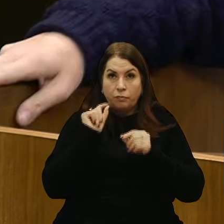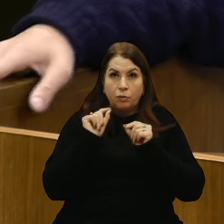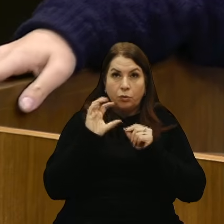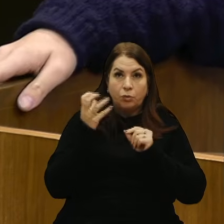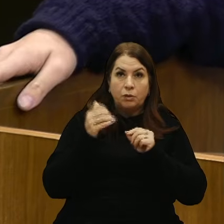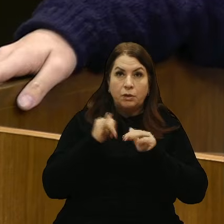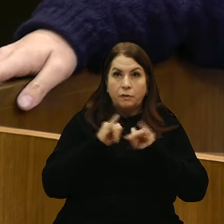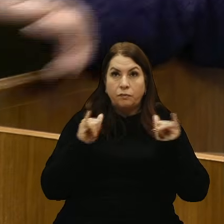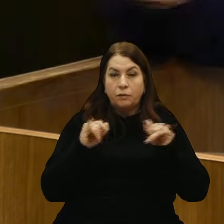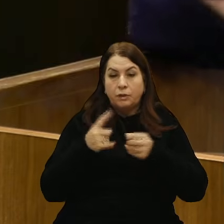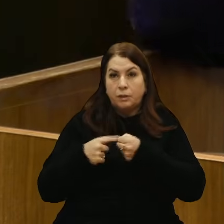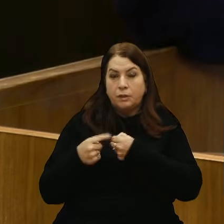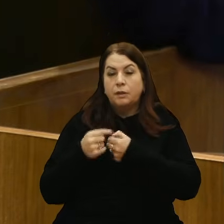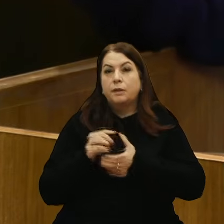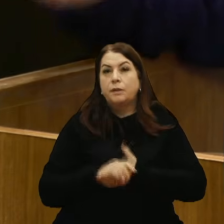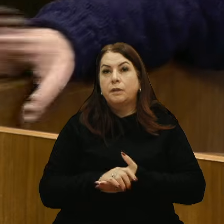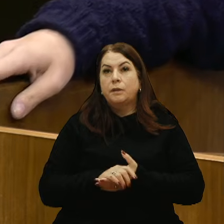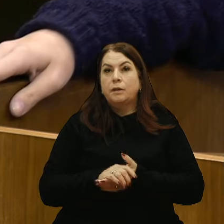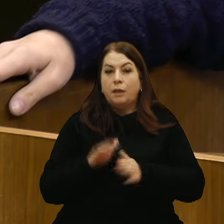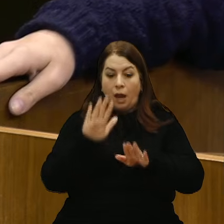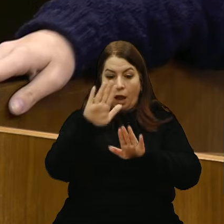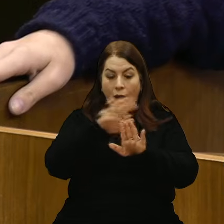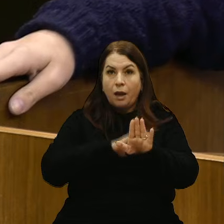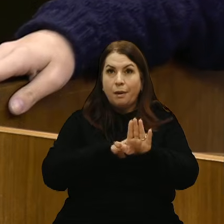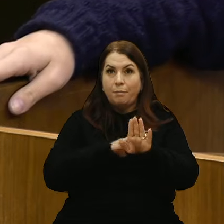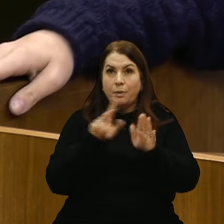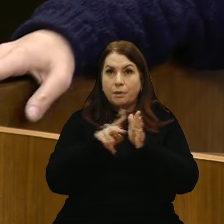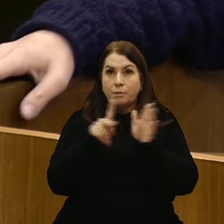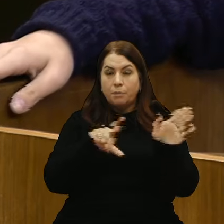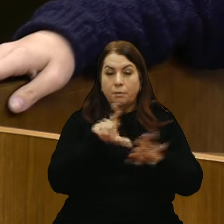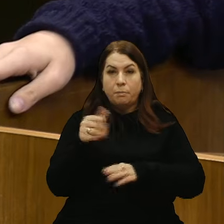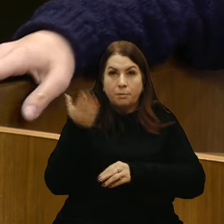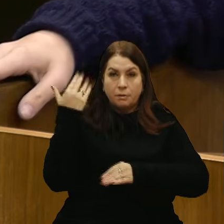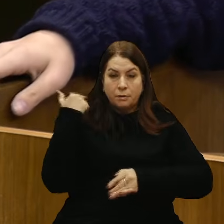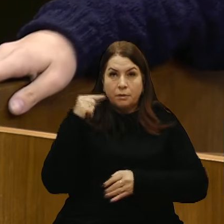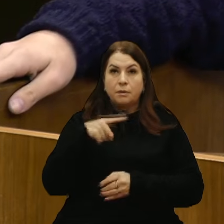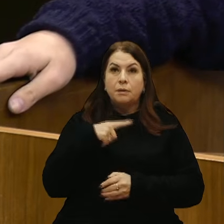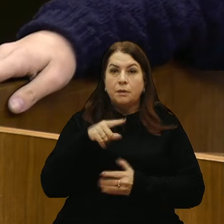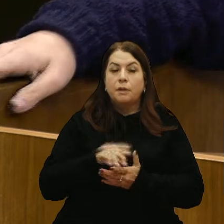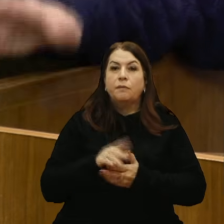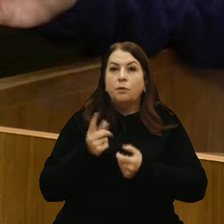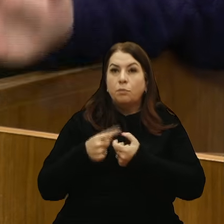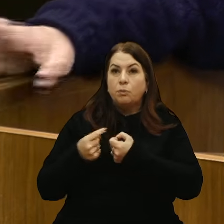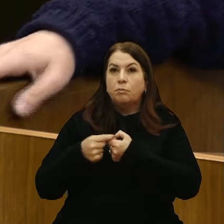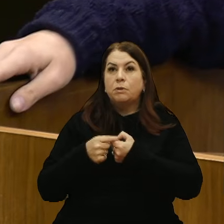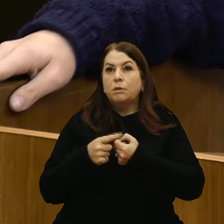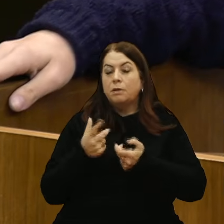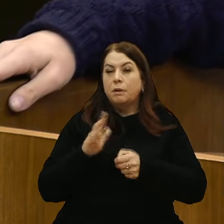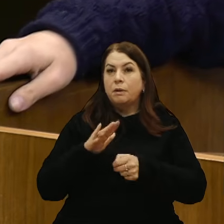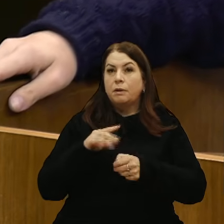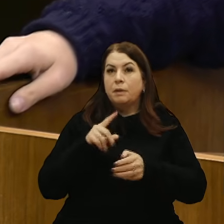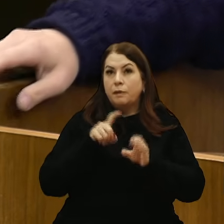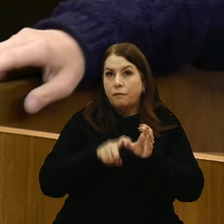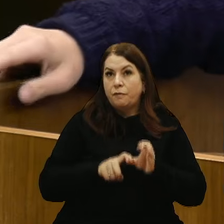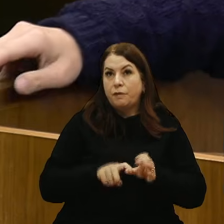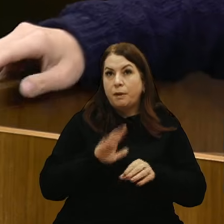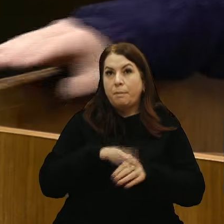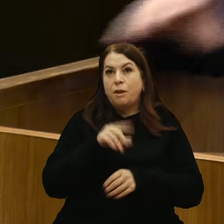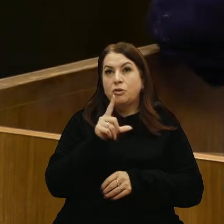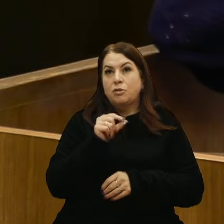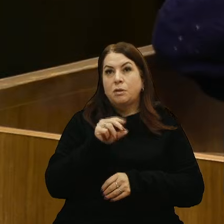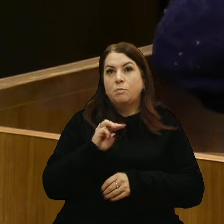sendo dito na nossa cidade. Na capa do jornal da semana passada, estava que o município devia mais de 10 milhões de reais para a